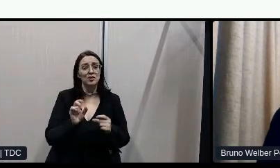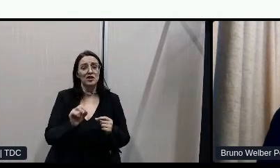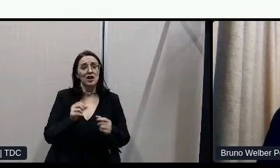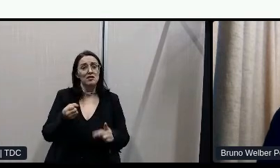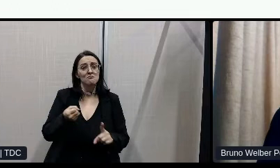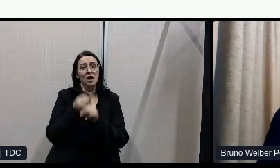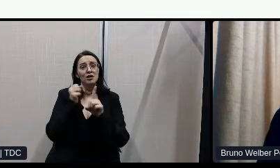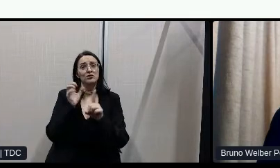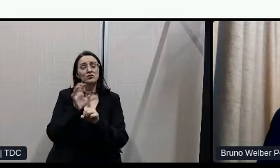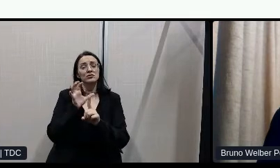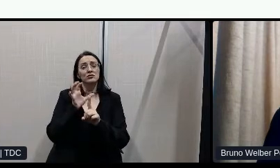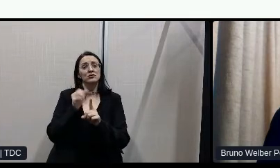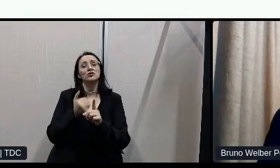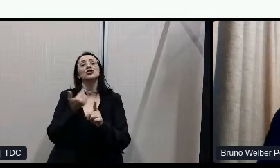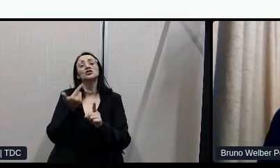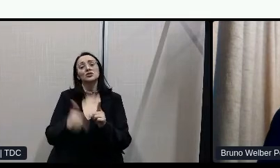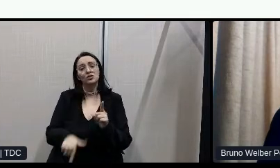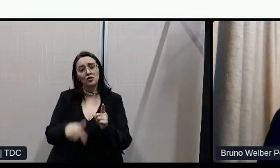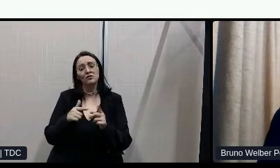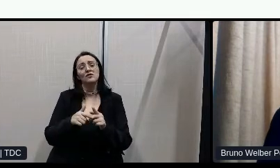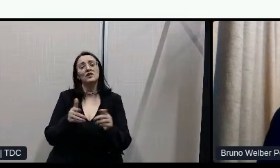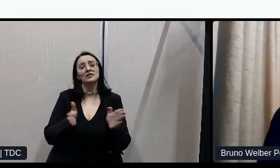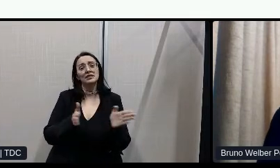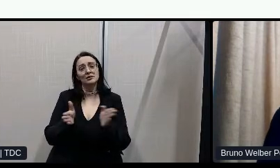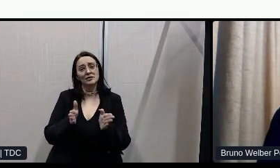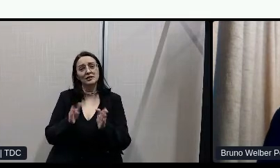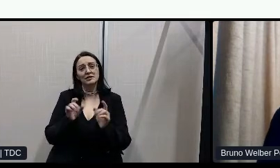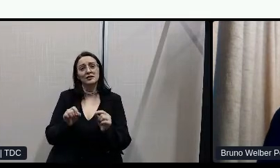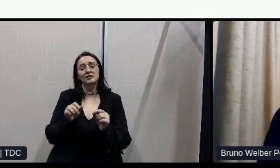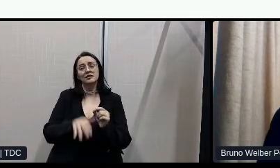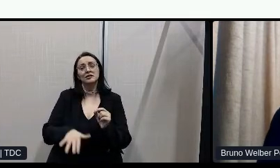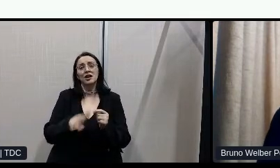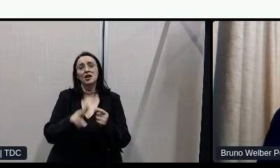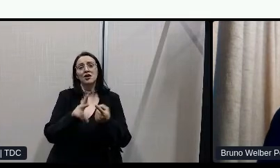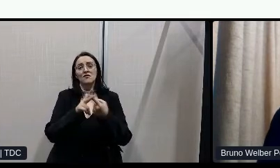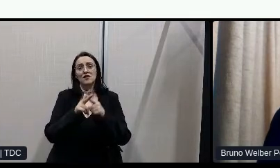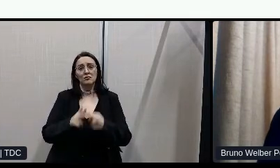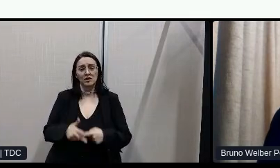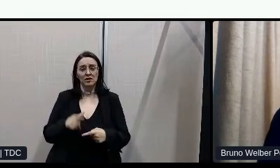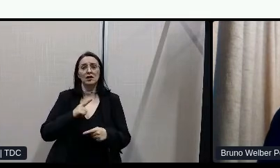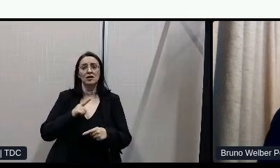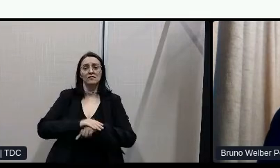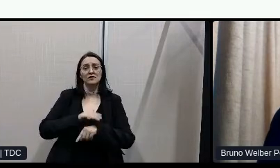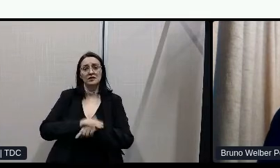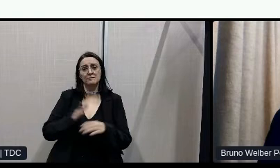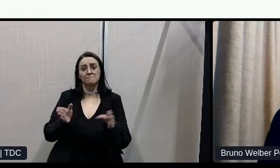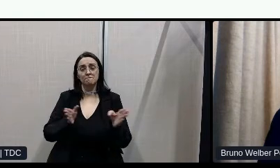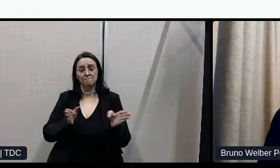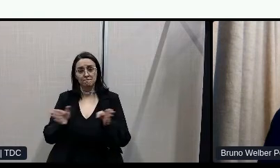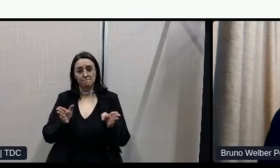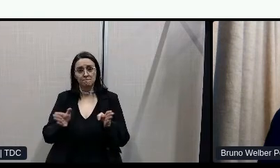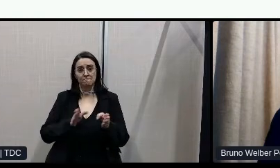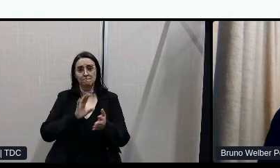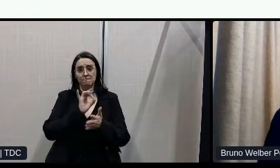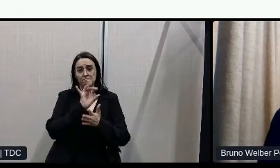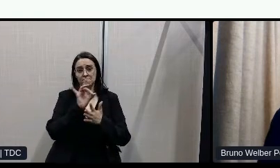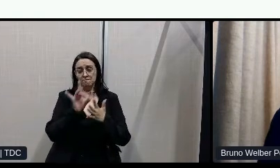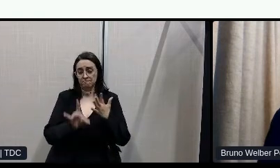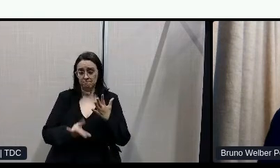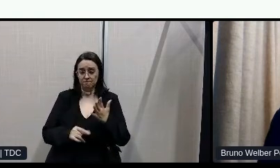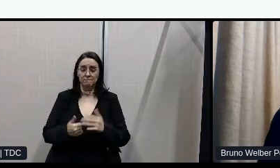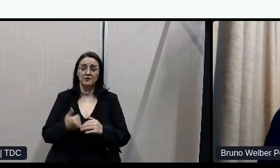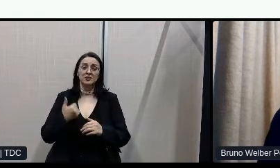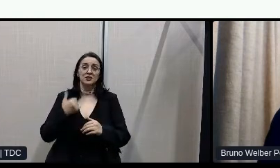mais uma vez no nosso mundo de acessibilidade? As ferramentas que eu tenho para fazer acessibilidade em cada versão do Android vão